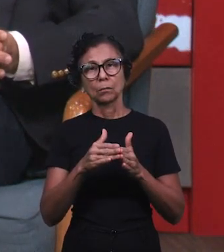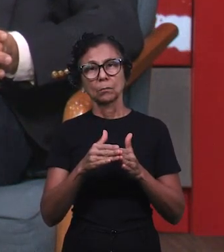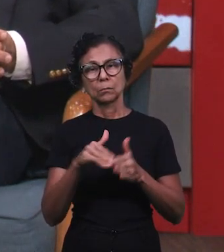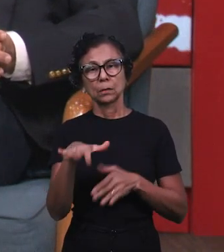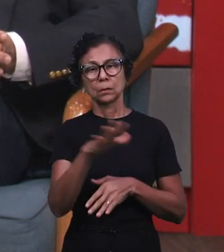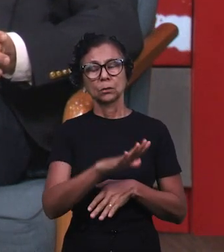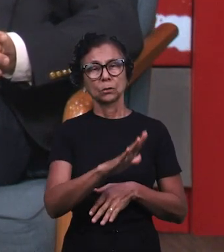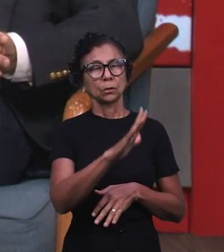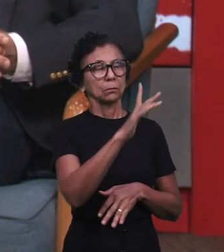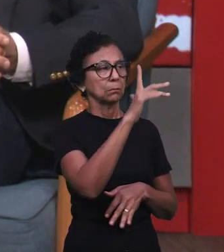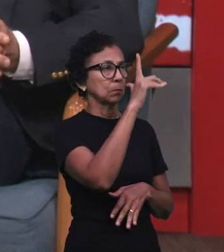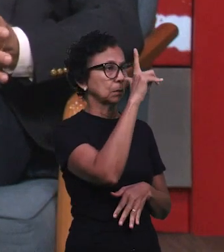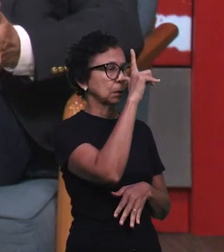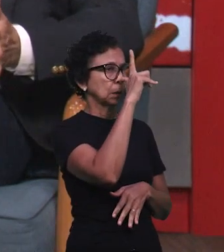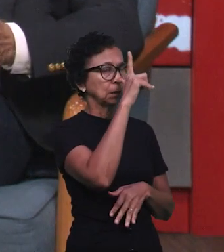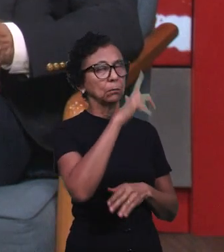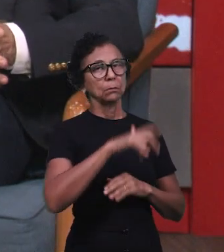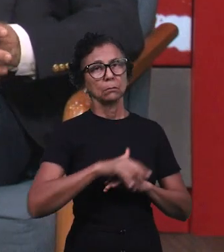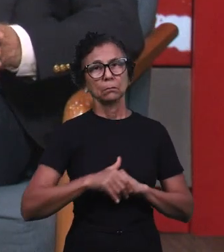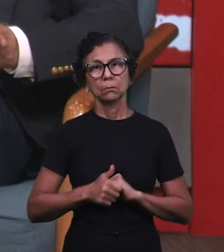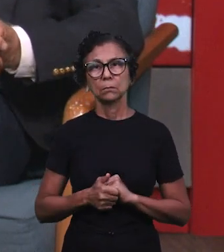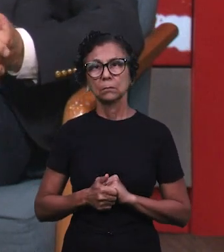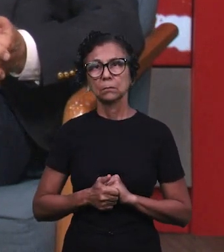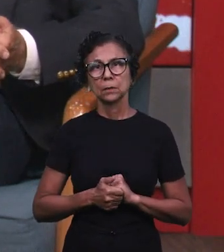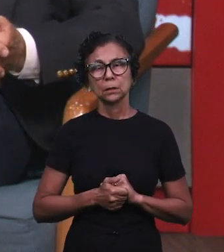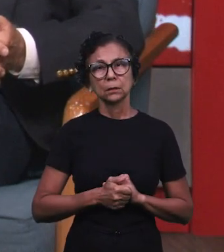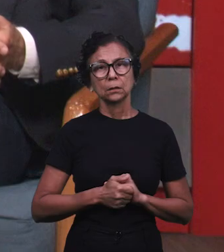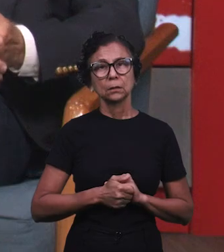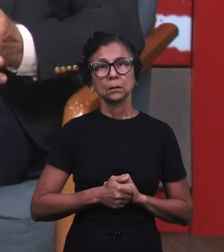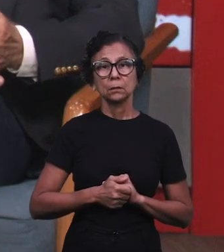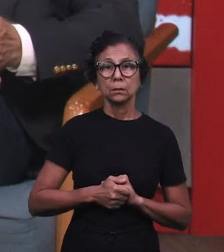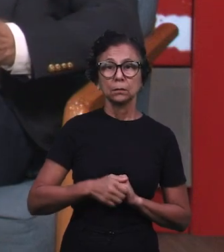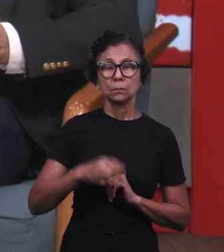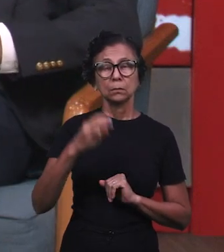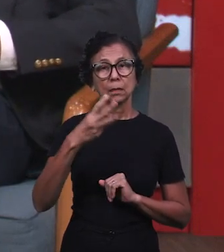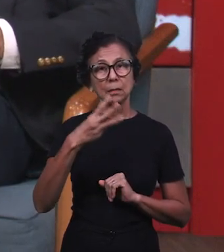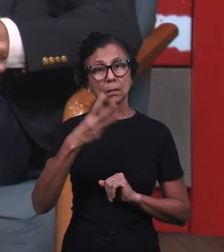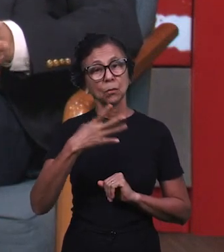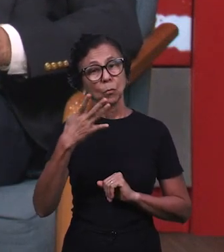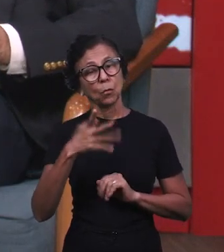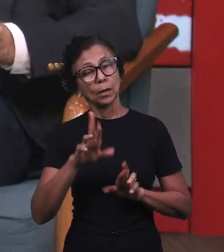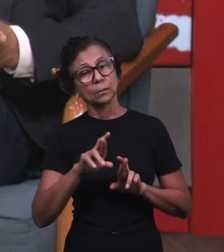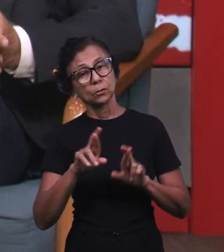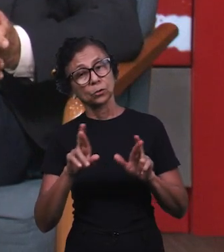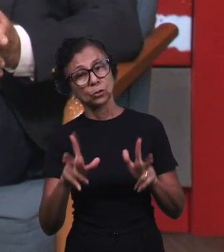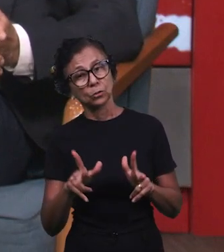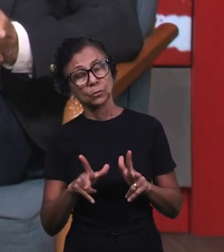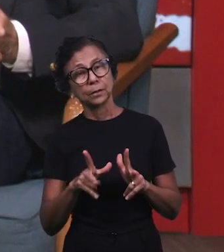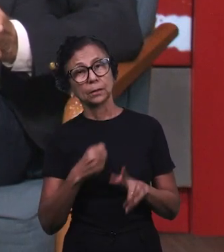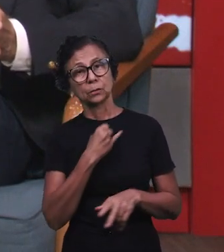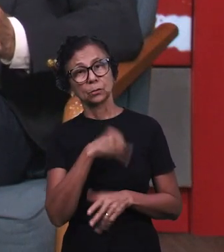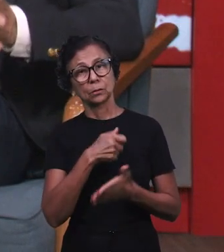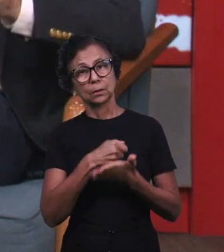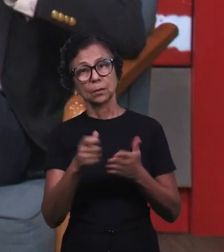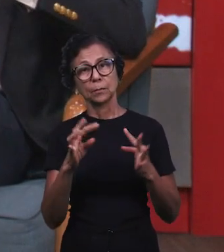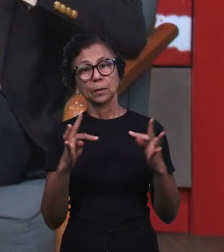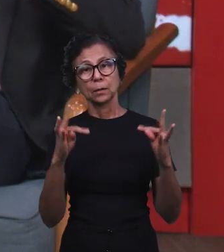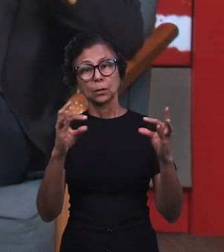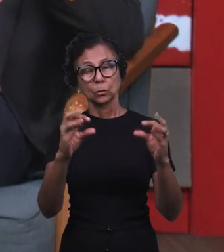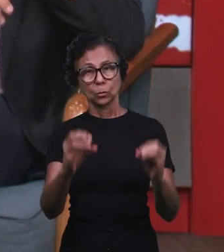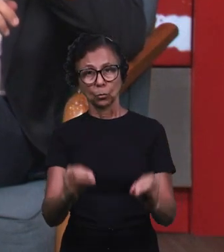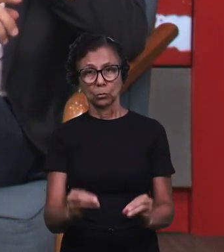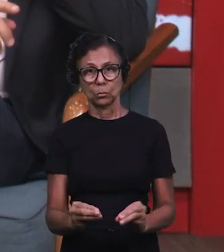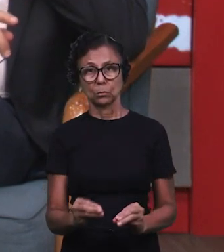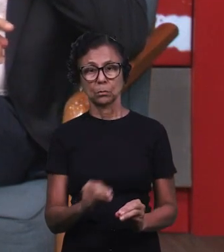Lucas era grego. E o terceiro e o quarto, que é um pouquinho diferente, João escreve para todos os gentios. Mas